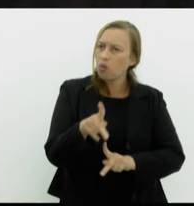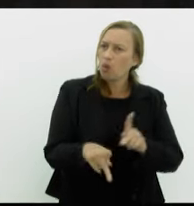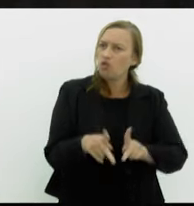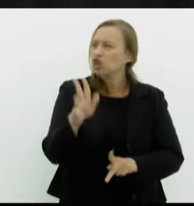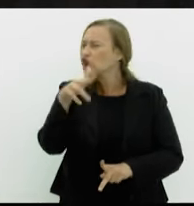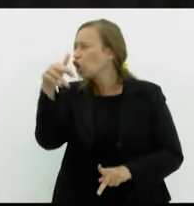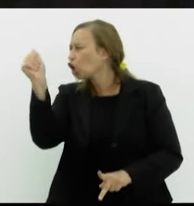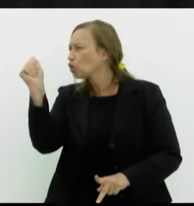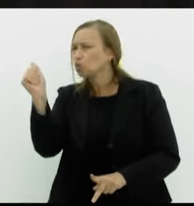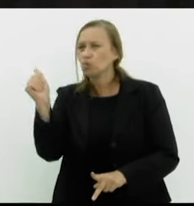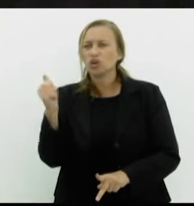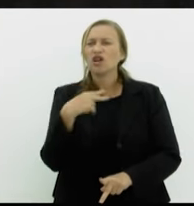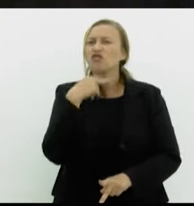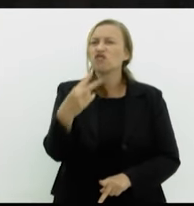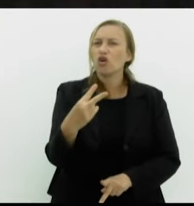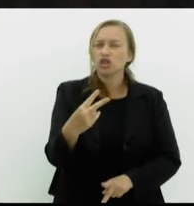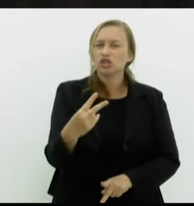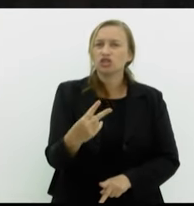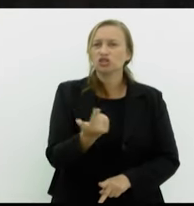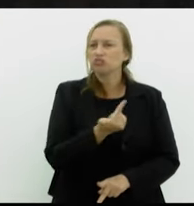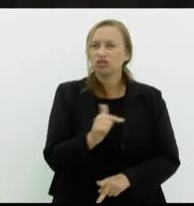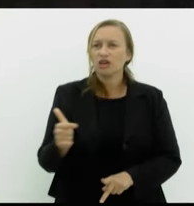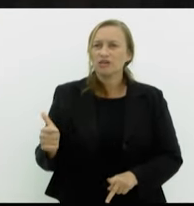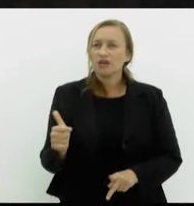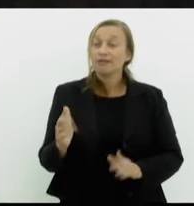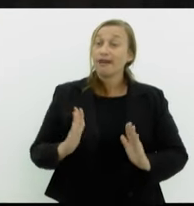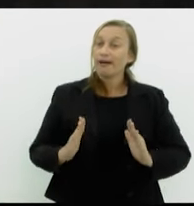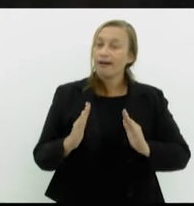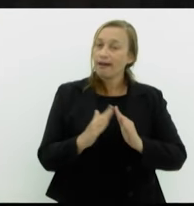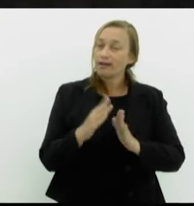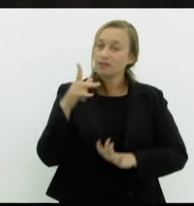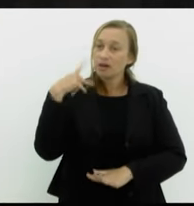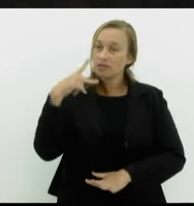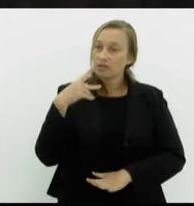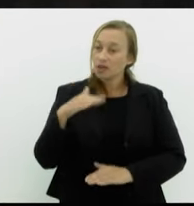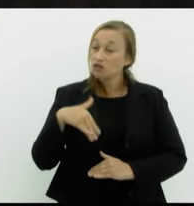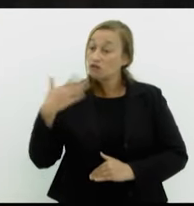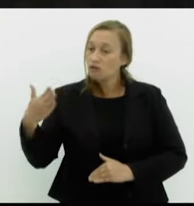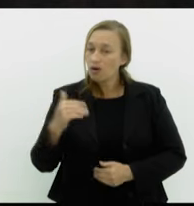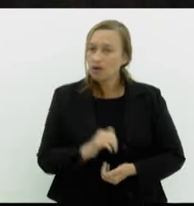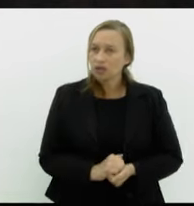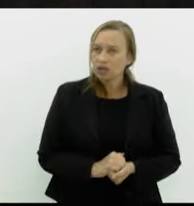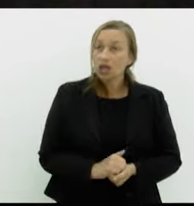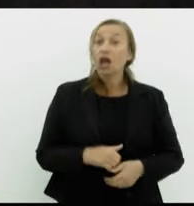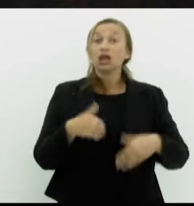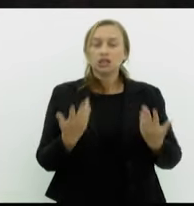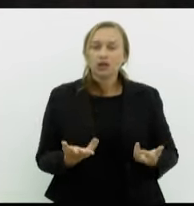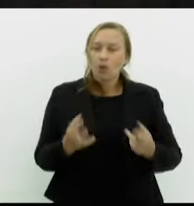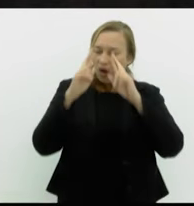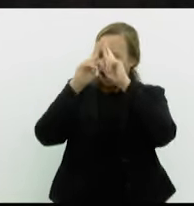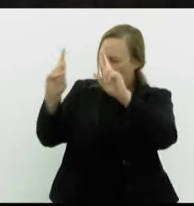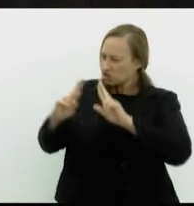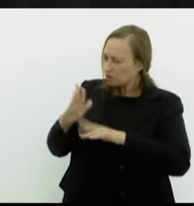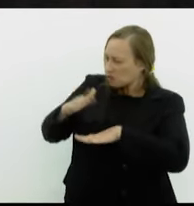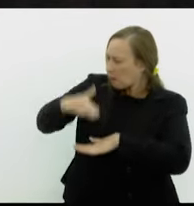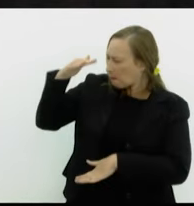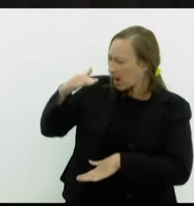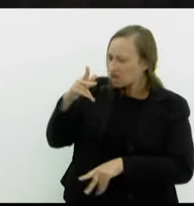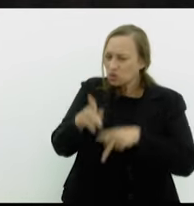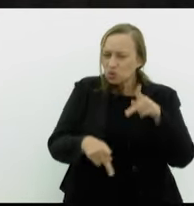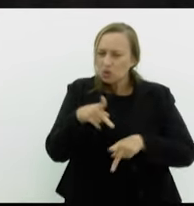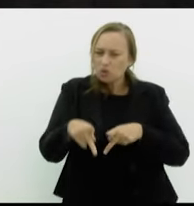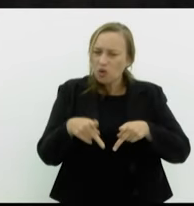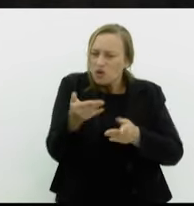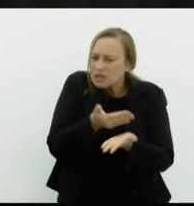nunca teve voz dentro das casas parlamentares, Brasil afora. Então, mais respeito na hora que o povo